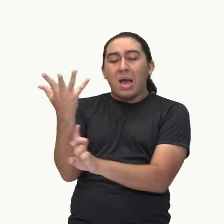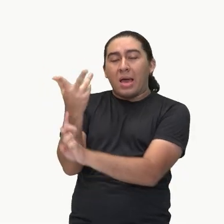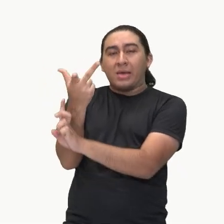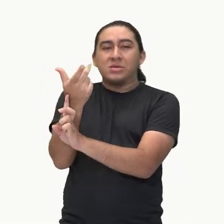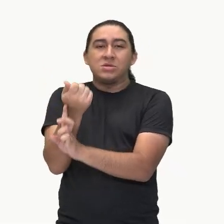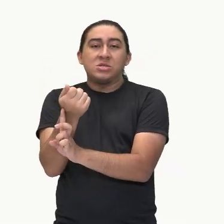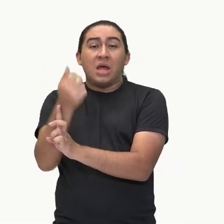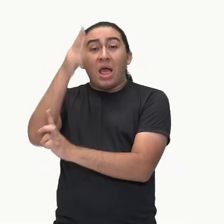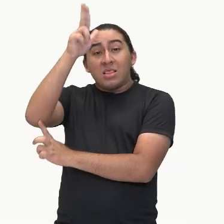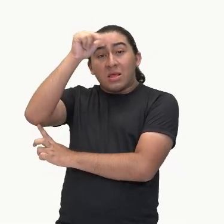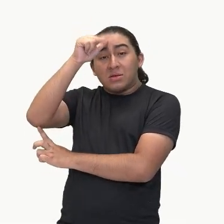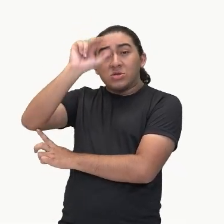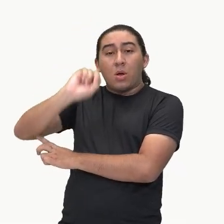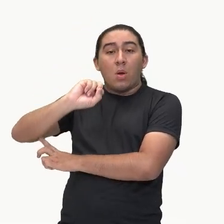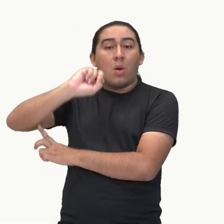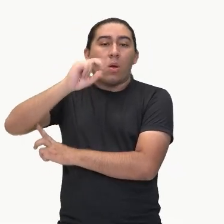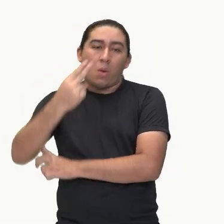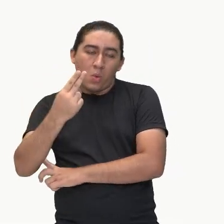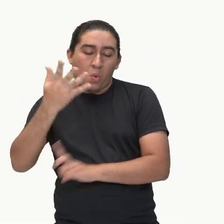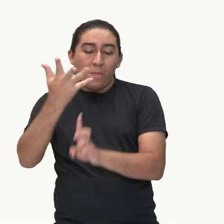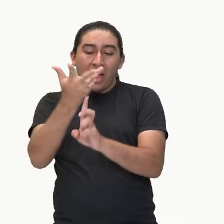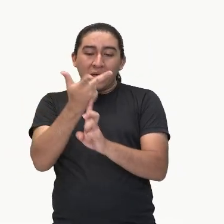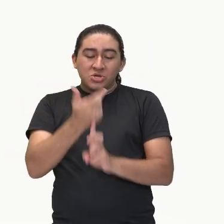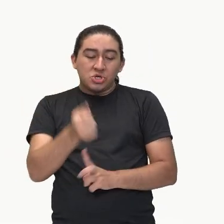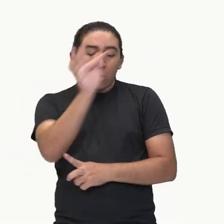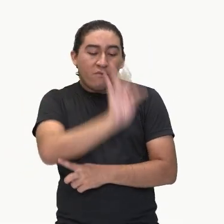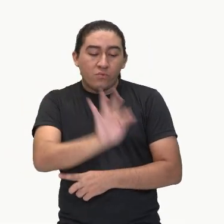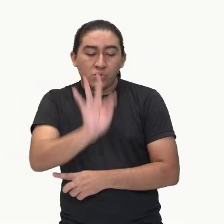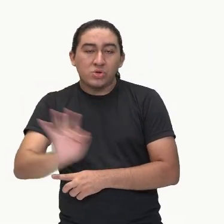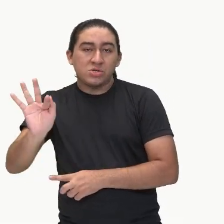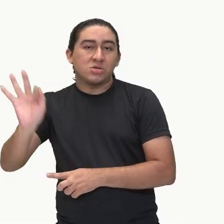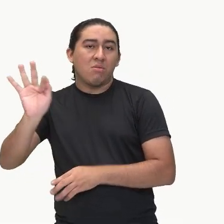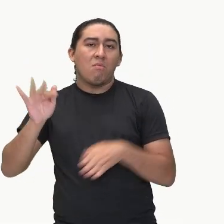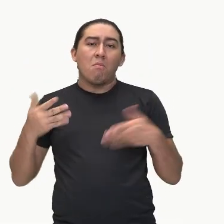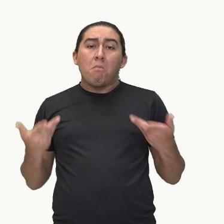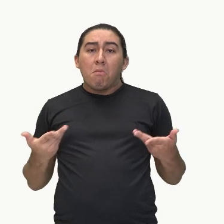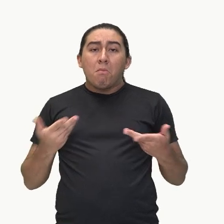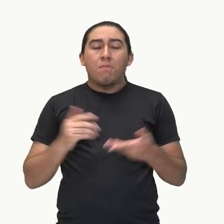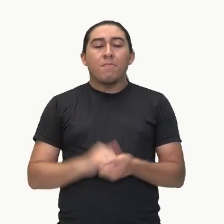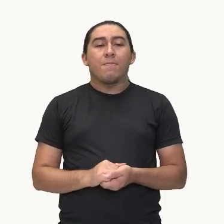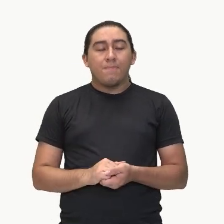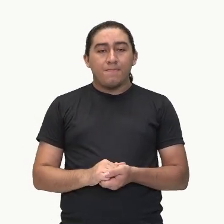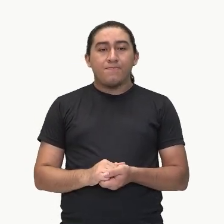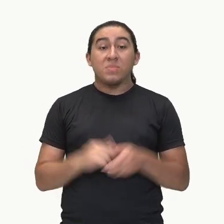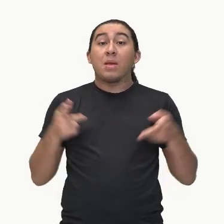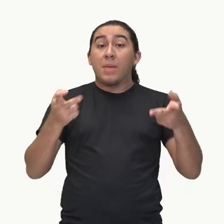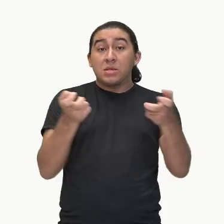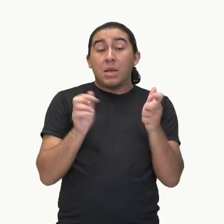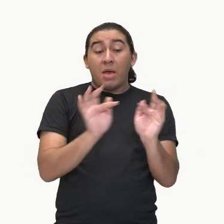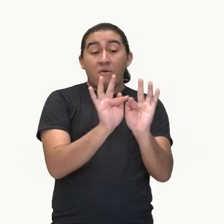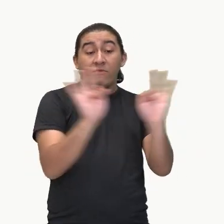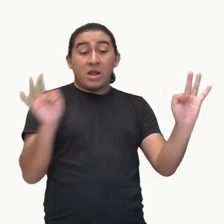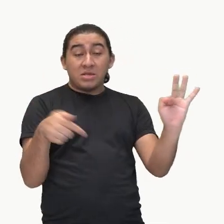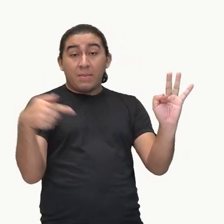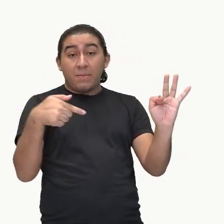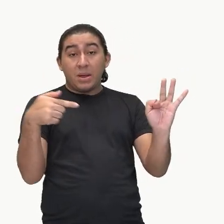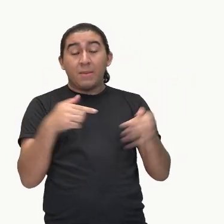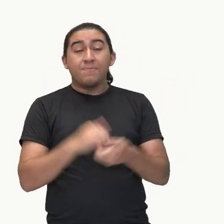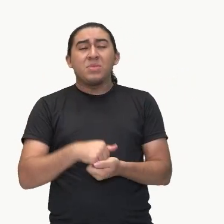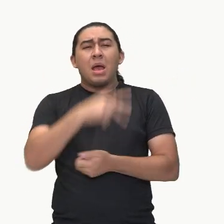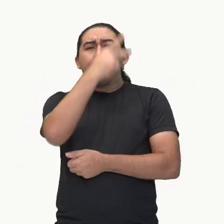dadaísta ou sou uma artista futurista? Notem que essa pessoa, ao se fazer